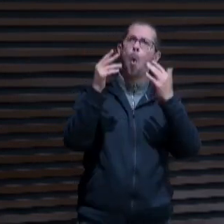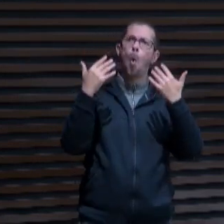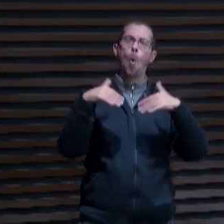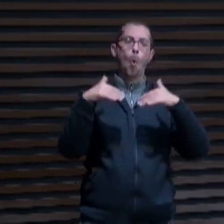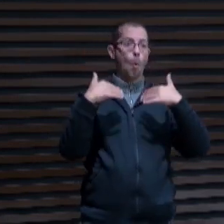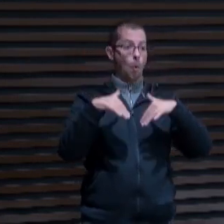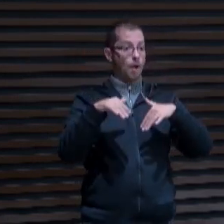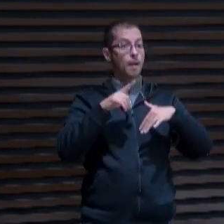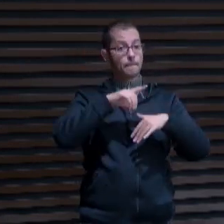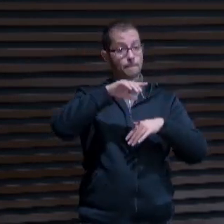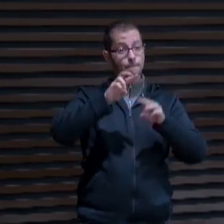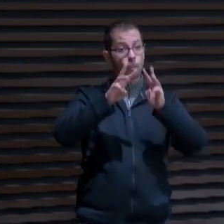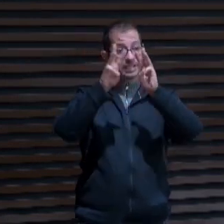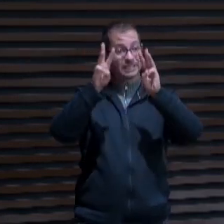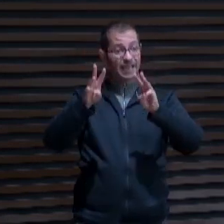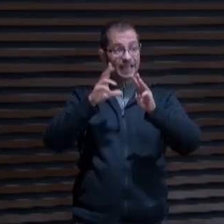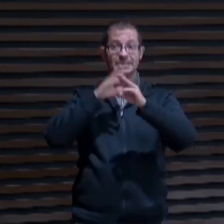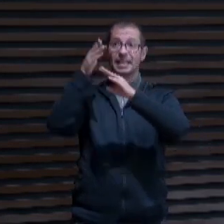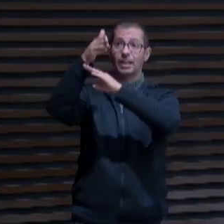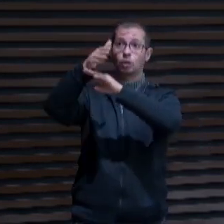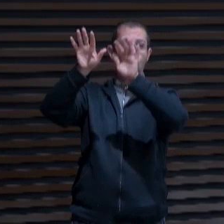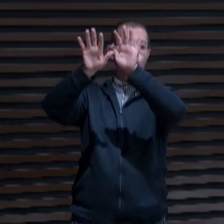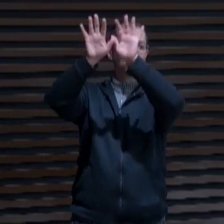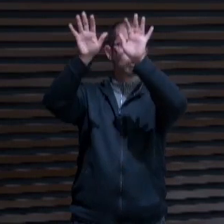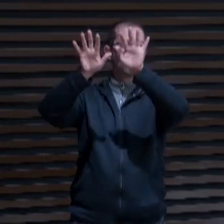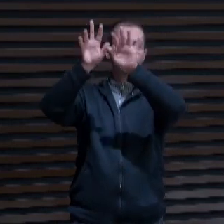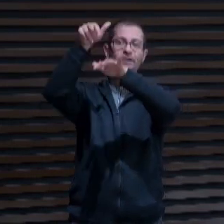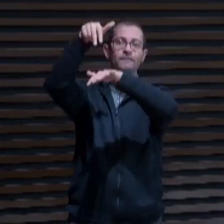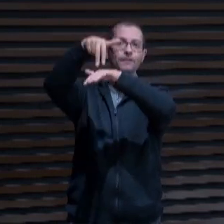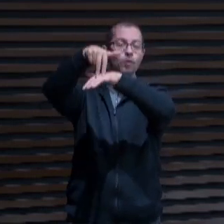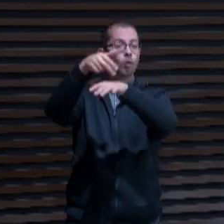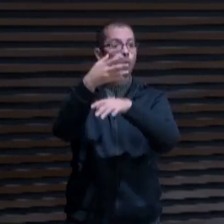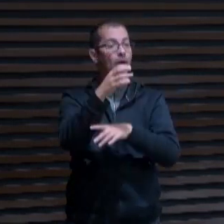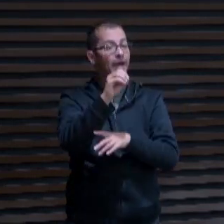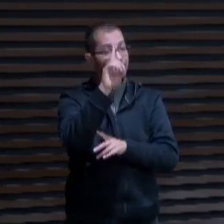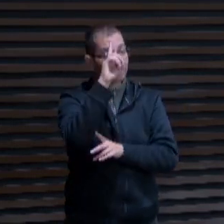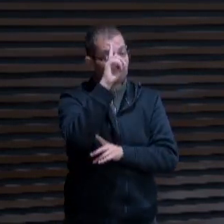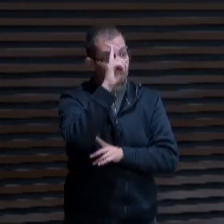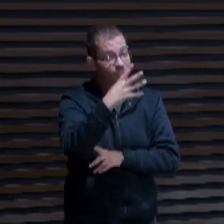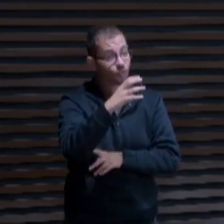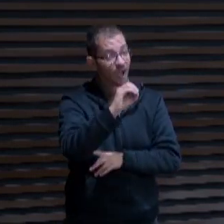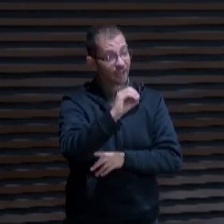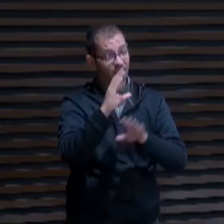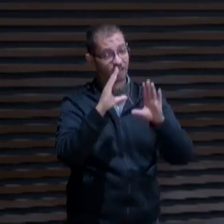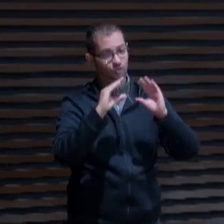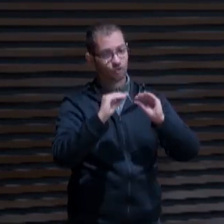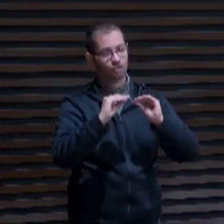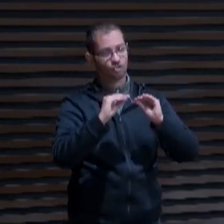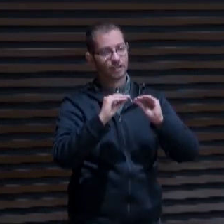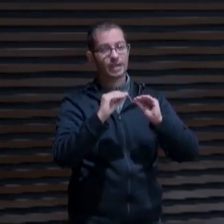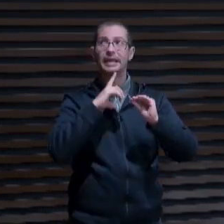nuvem, subiu ao monte, e lá permaneceu 40 dias e 40 noites, recebendo do Senhor o que ele ensinaria para o